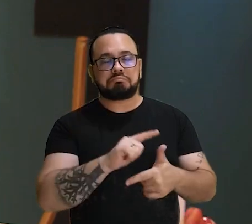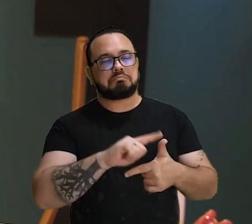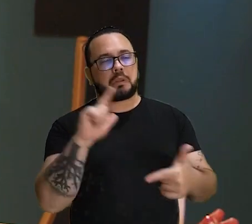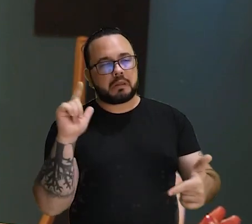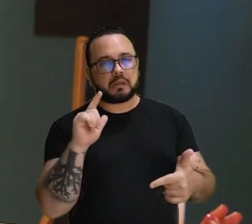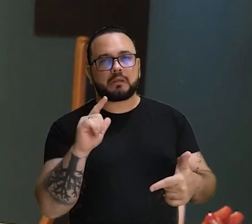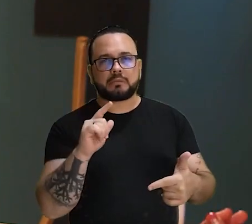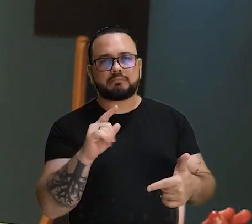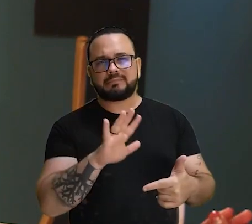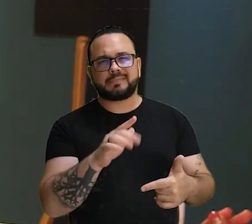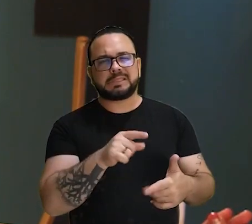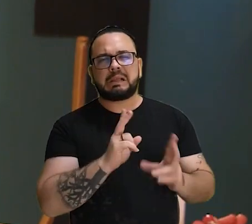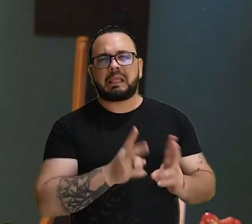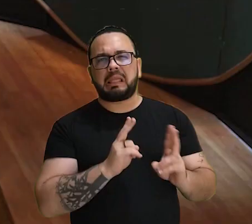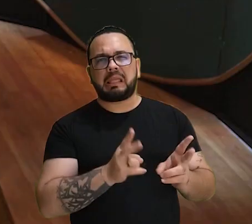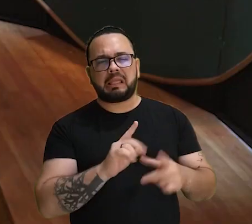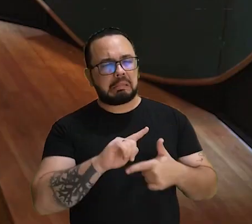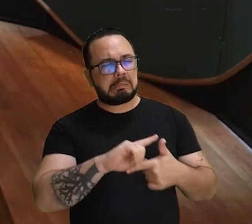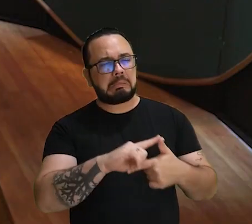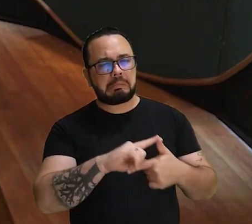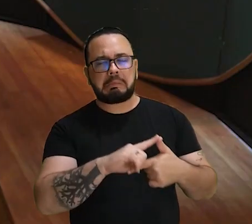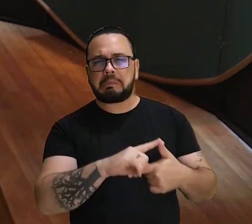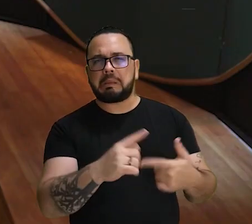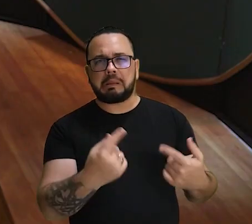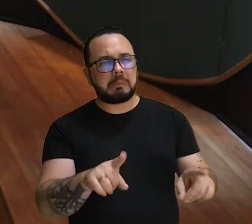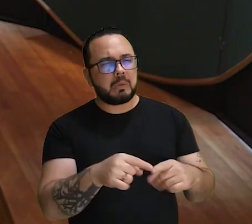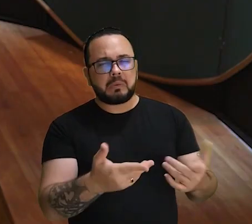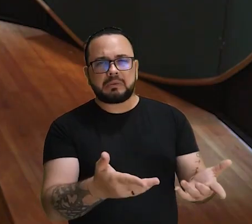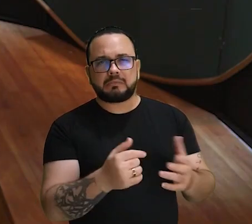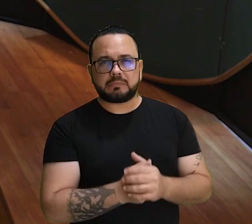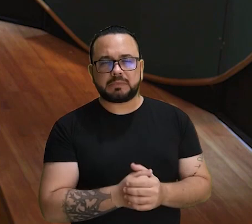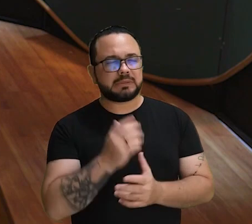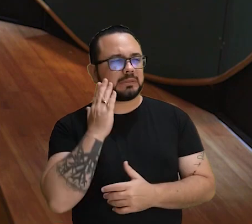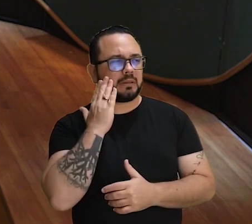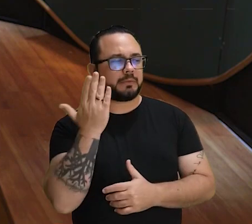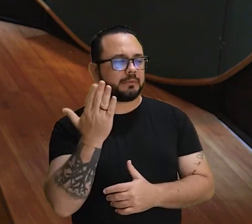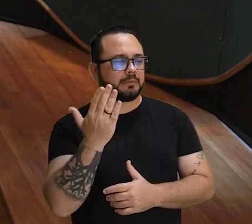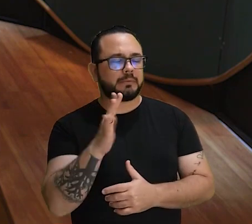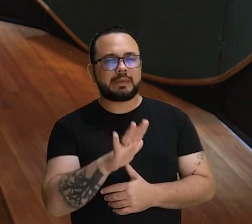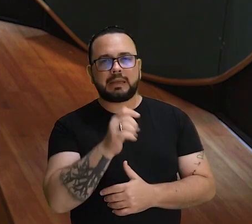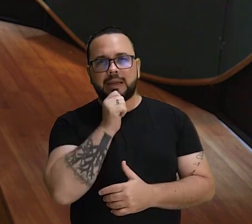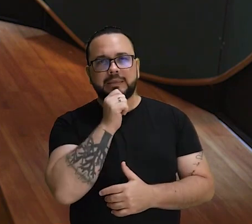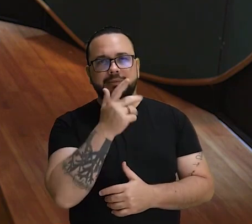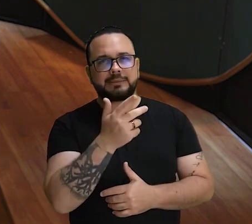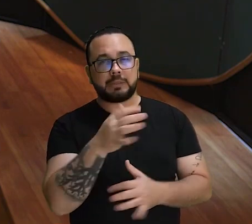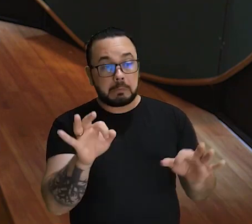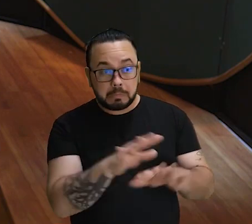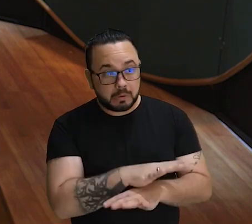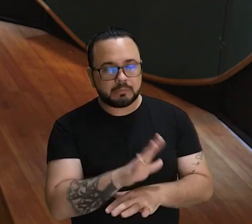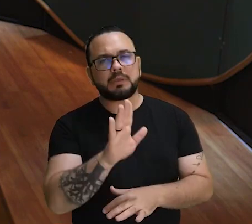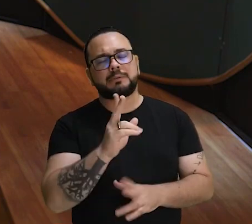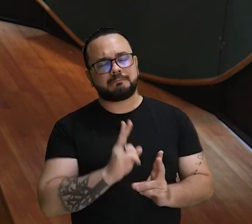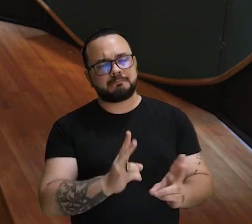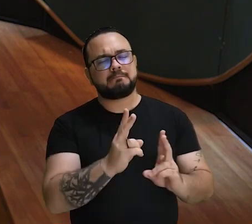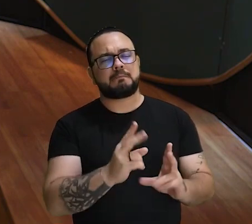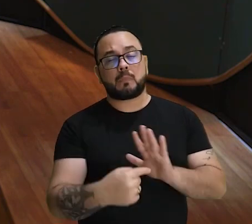deslocar, suspender, assim, né? Não seja uma coisa pasteurizada. Não seja realmente assim esse lugar comum, seja uma busca sempre, assim. Por mais que não seja pronto,